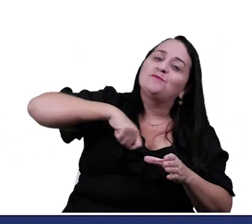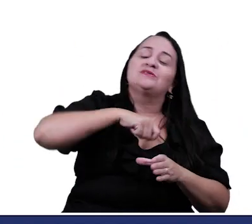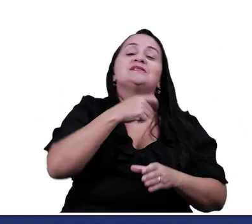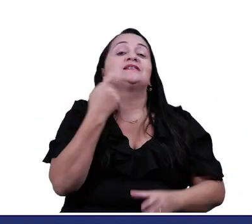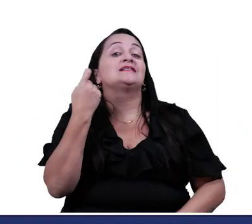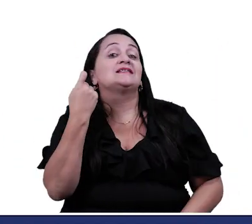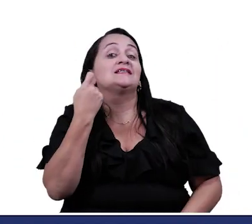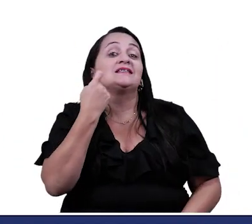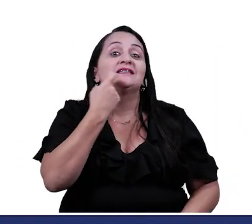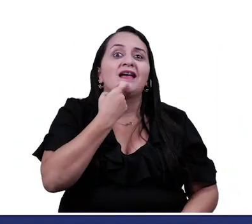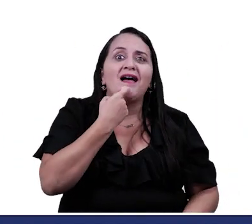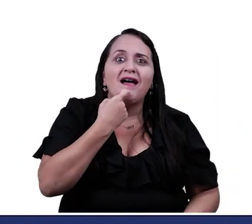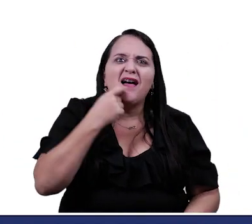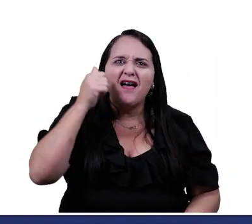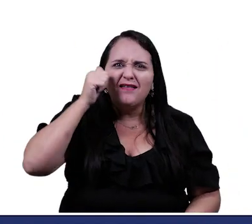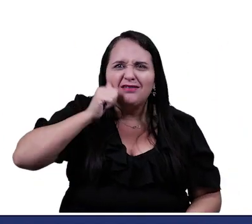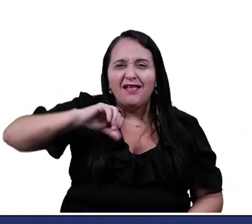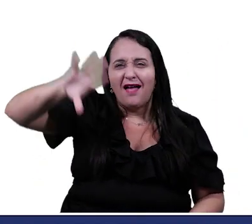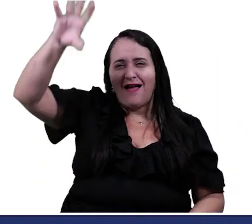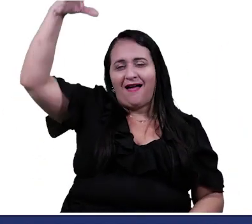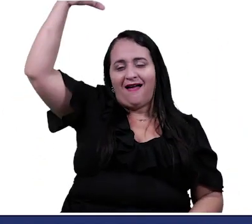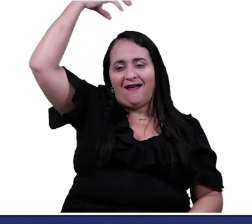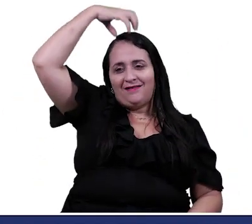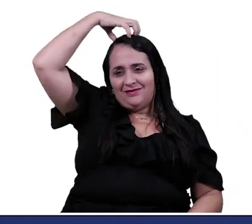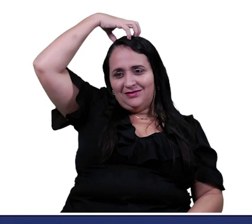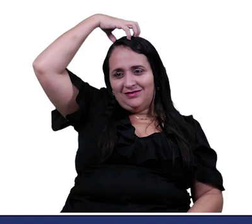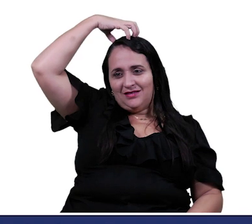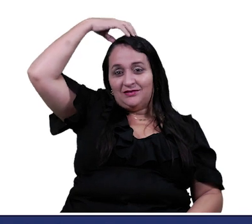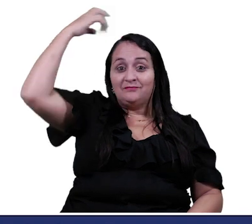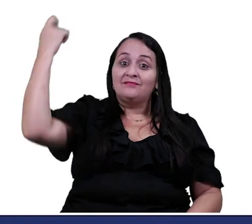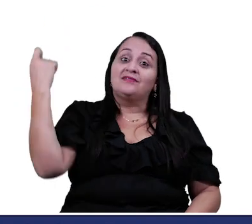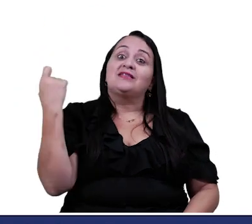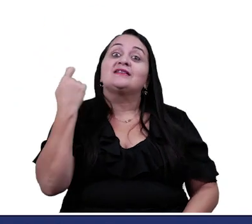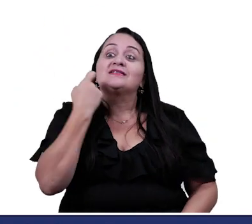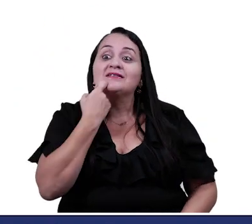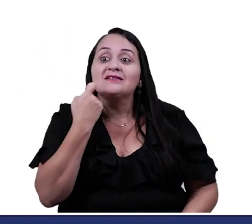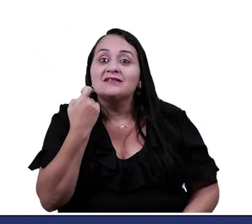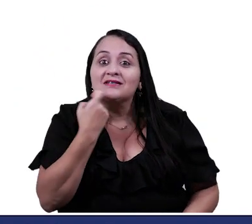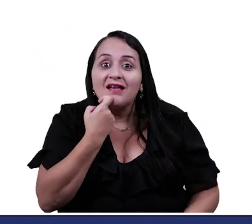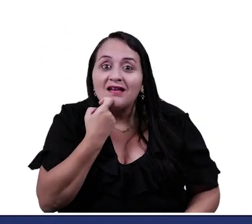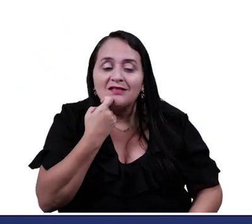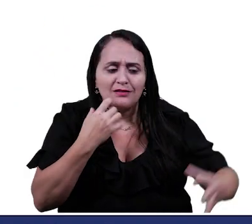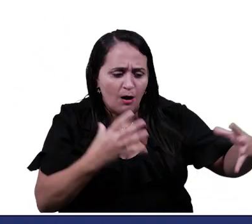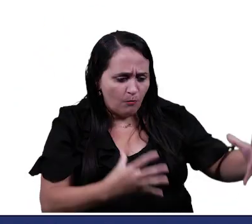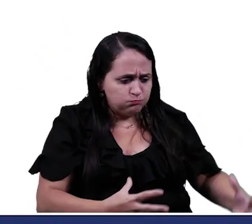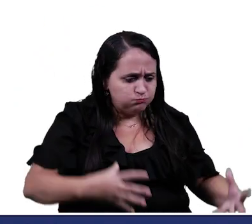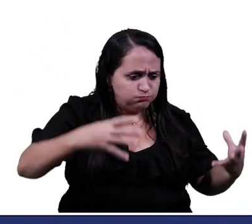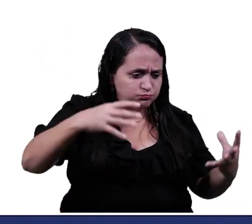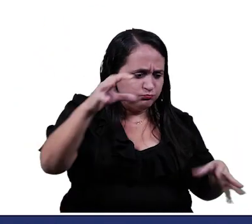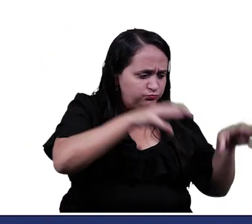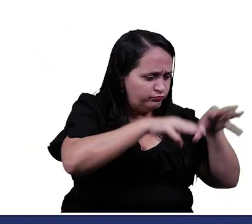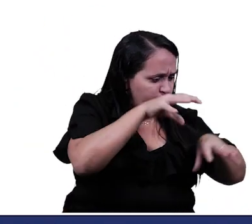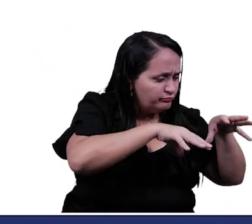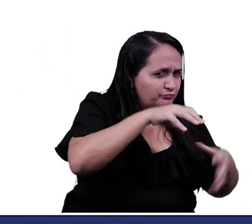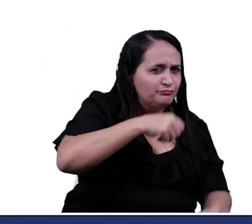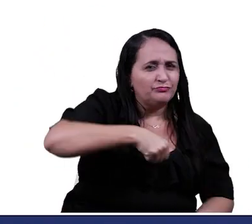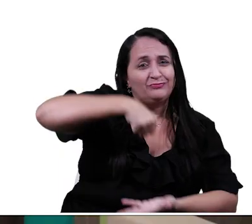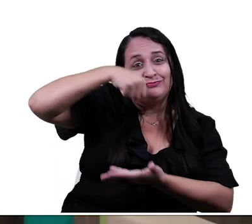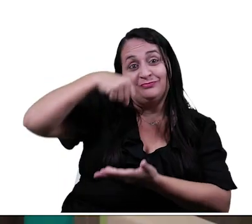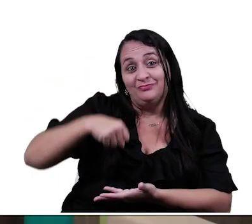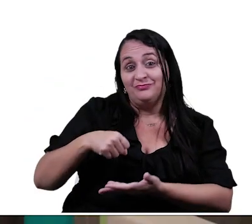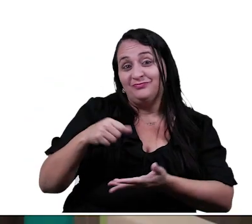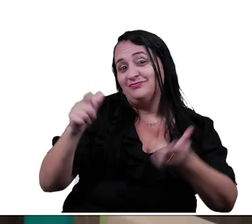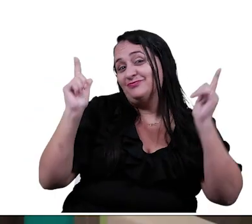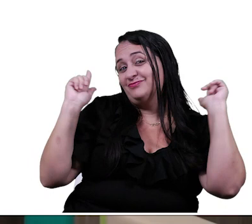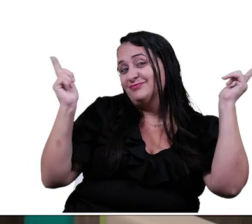a rainha. Se hoje é sexta-feira, viva a sexta de feira.